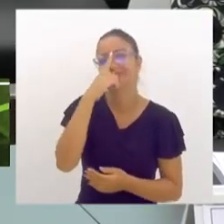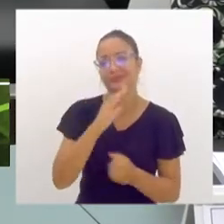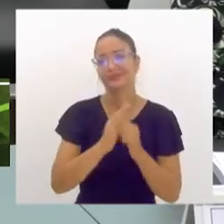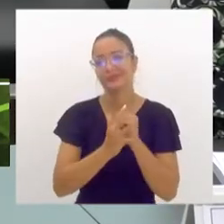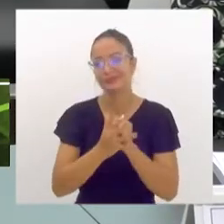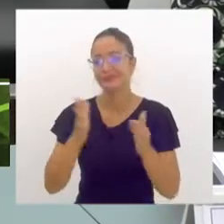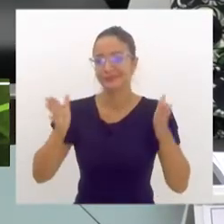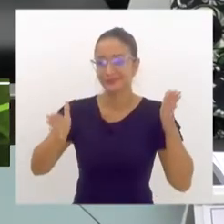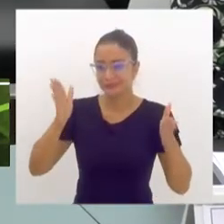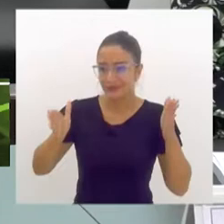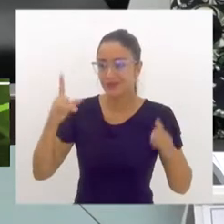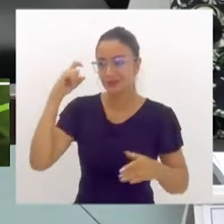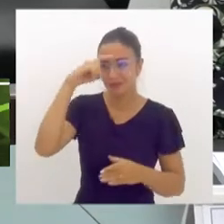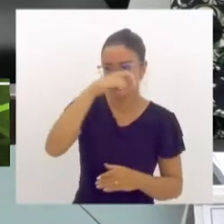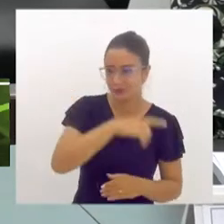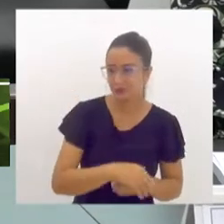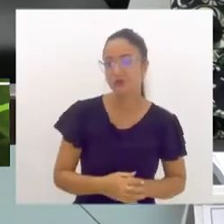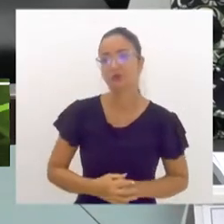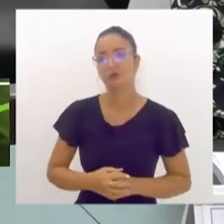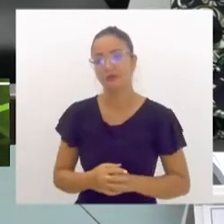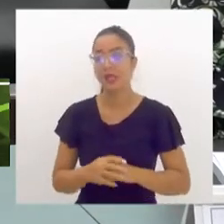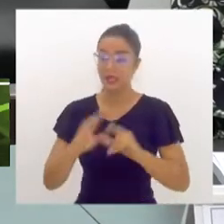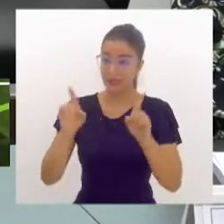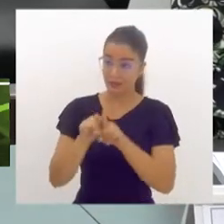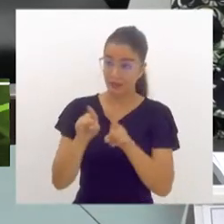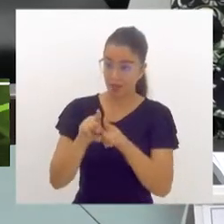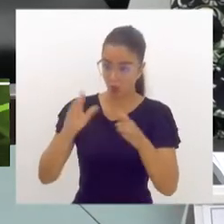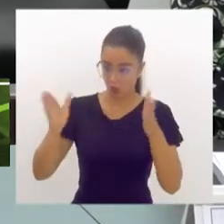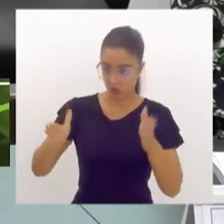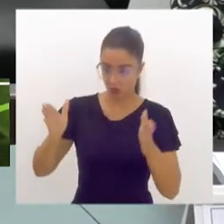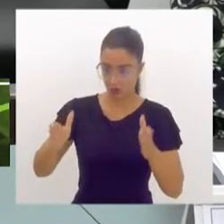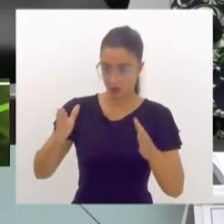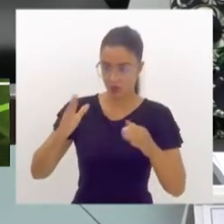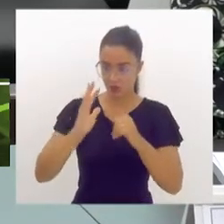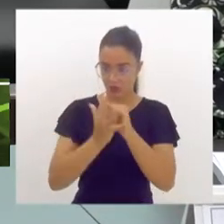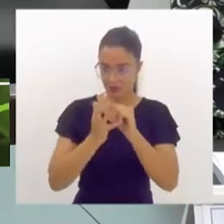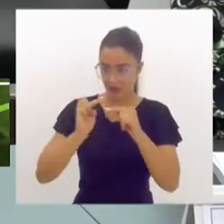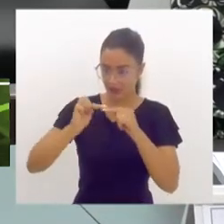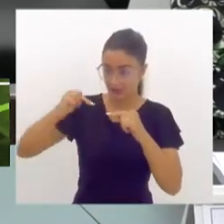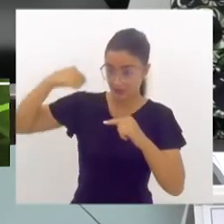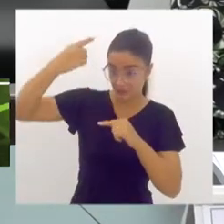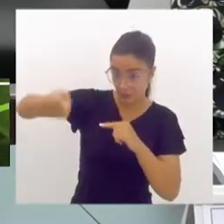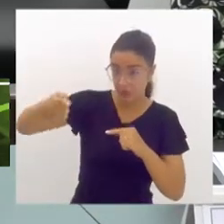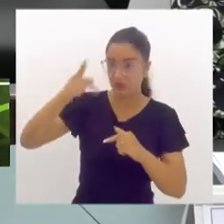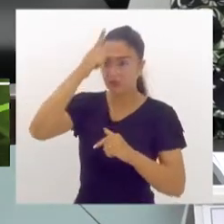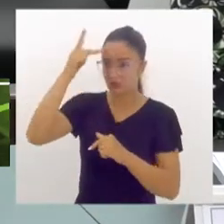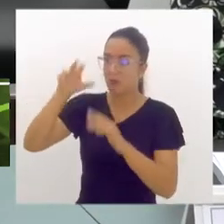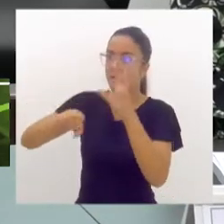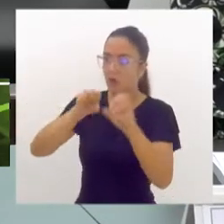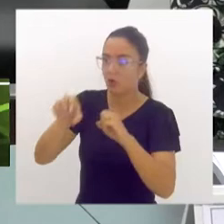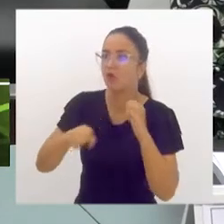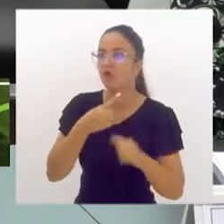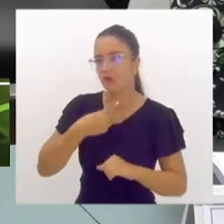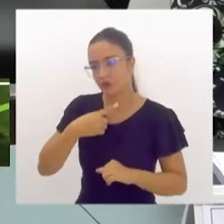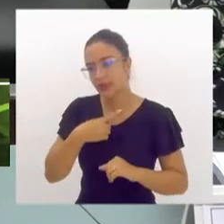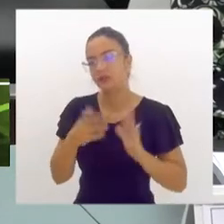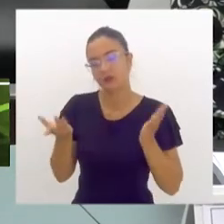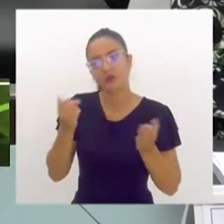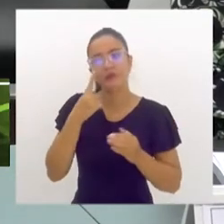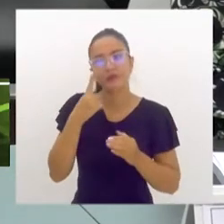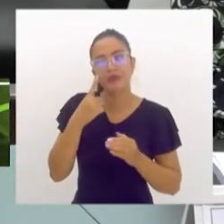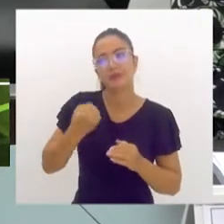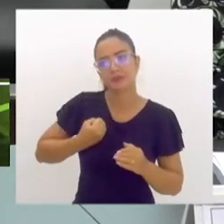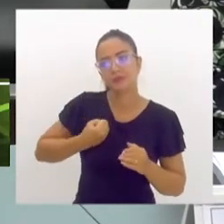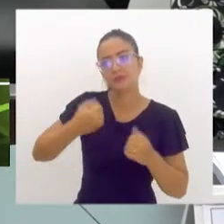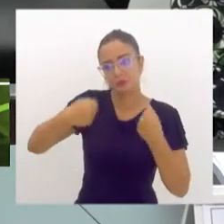o aumento na busca de documentos, também ocorreu a necessidade sobre a publicação, então foi feita uma nova norma para pacificar